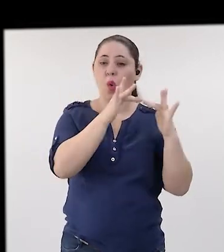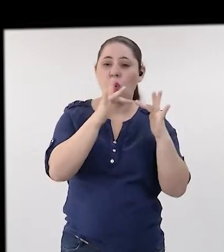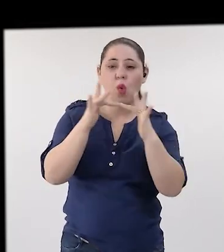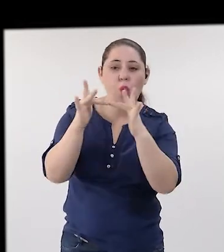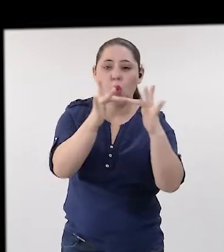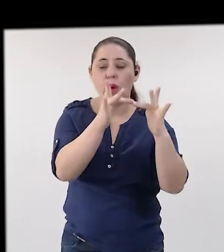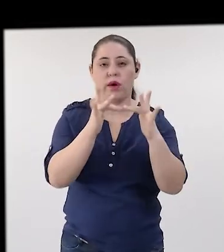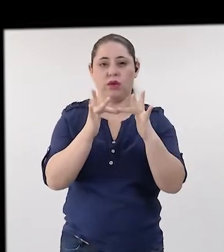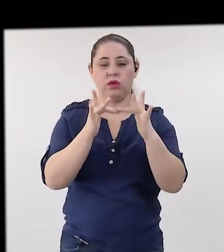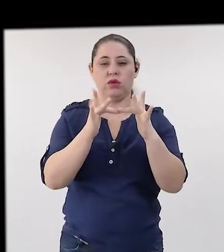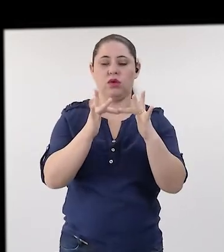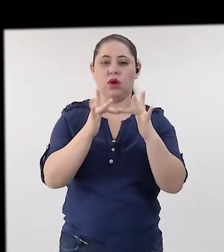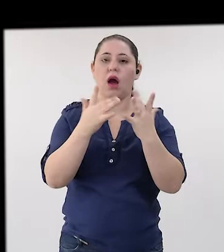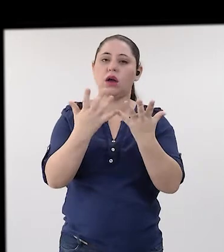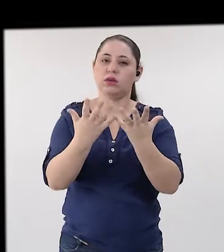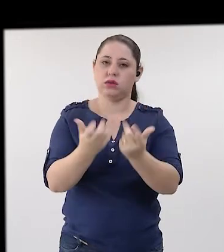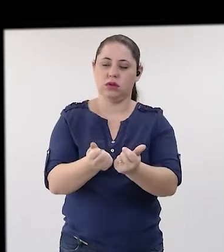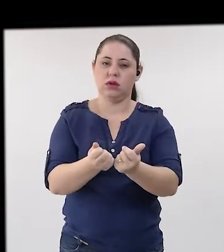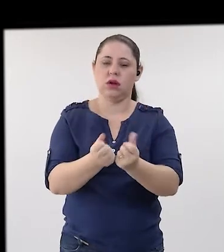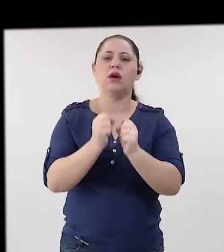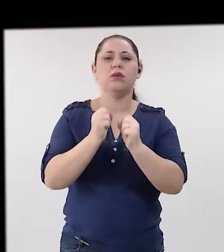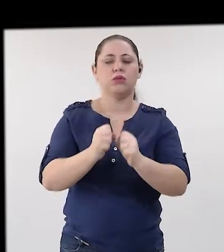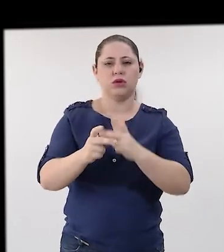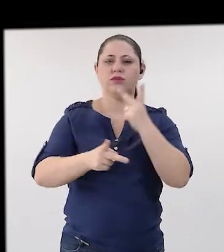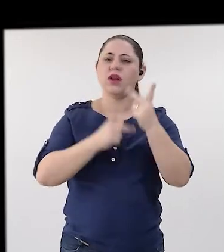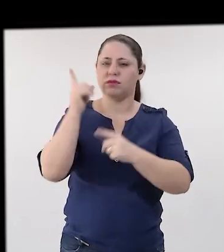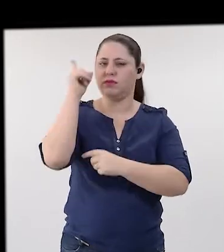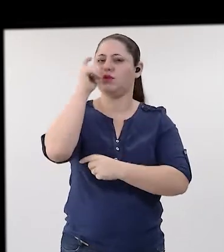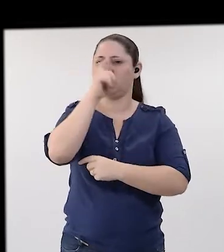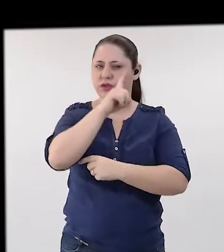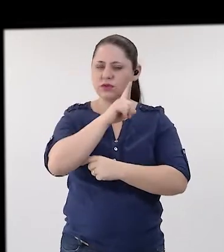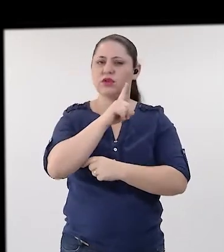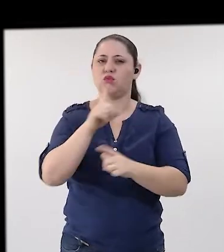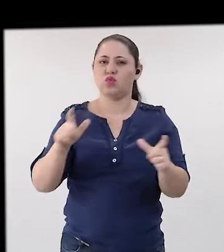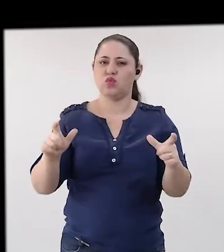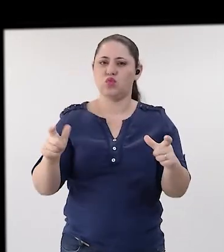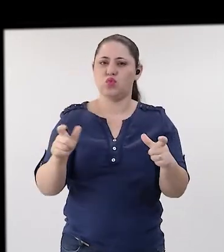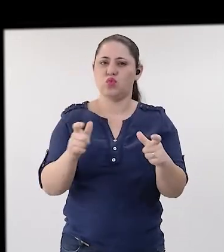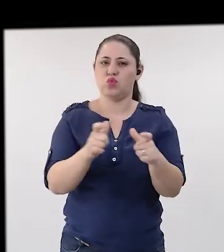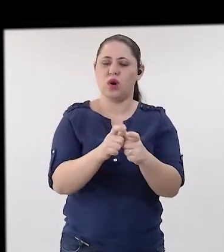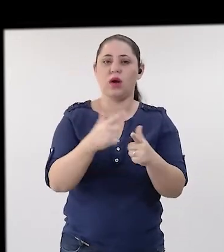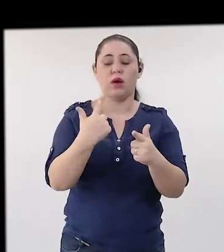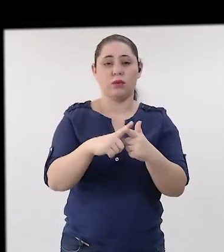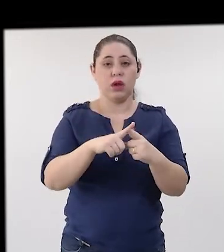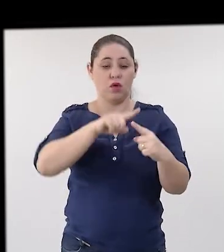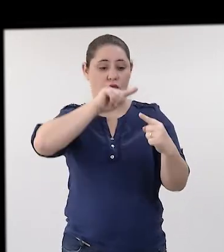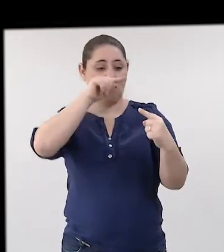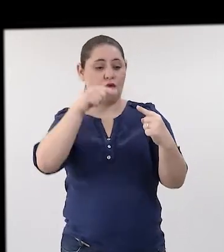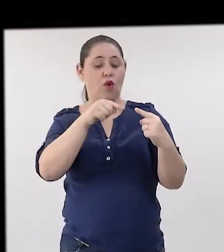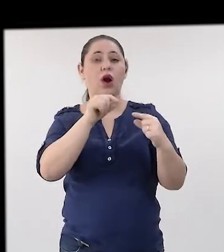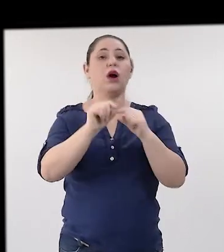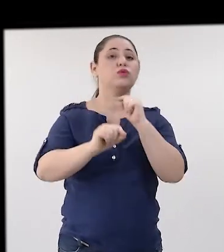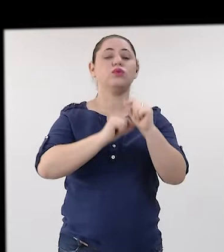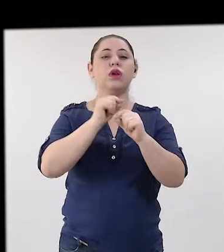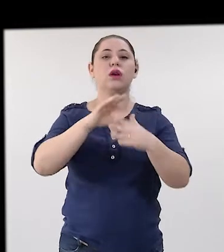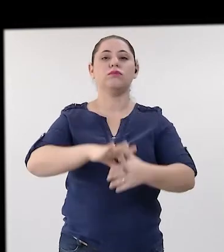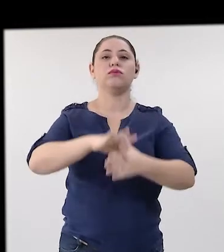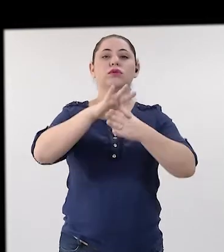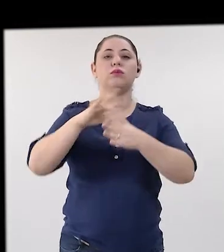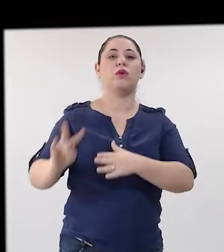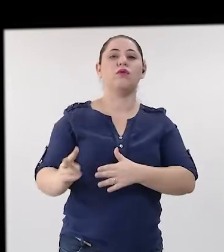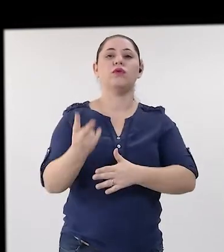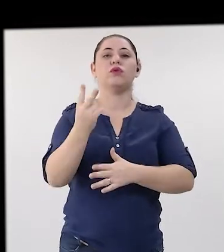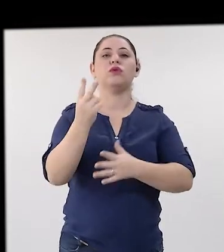num consenso sobre isso. E eu posso dizer que foi sim um pouco difícil fazer essa redução. Então a gente tinha que focar